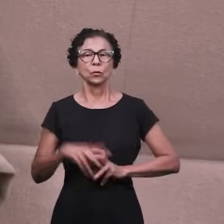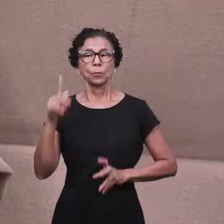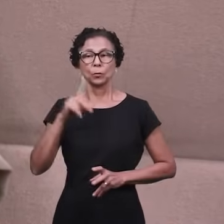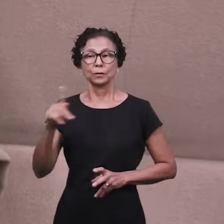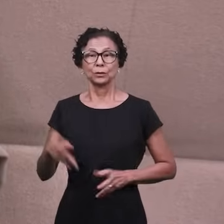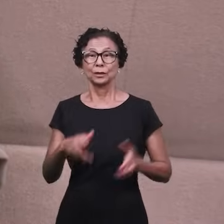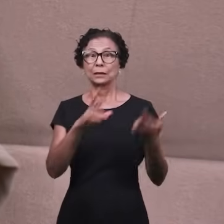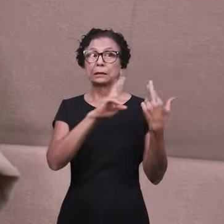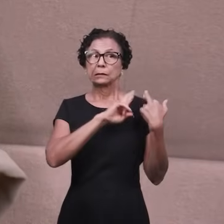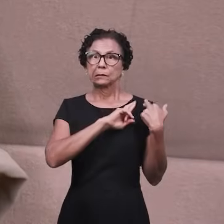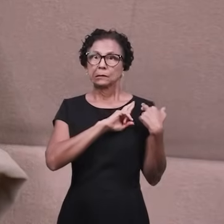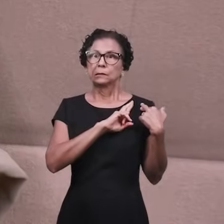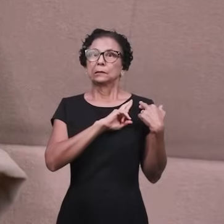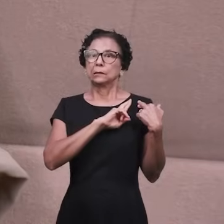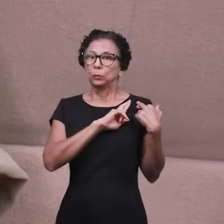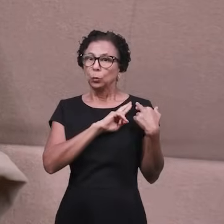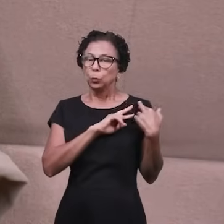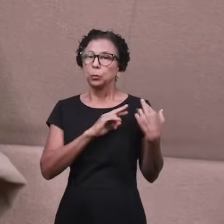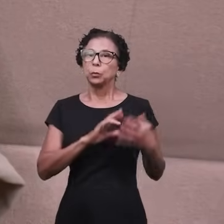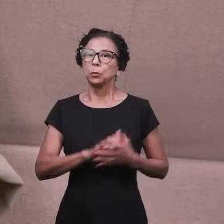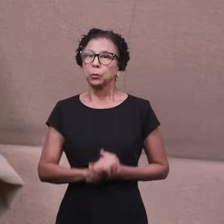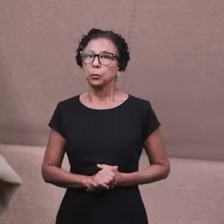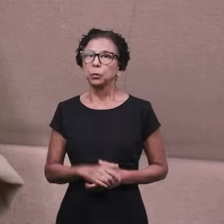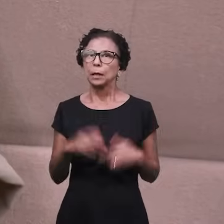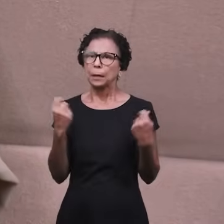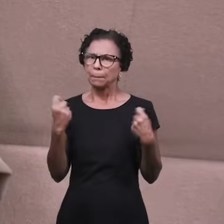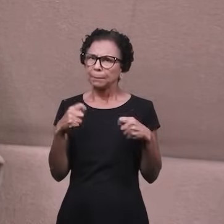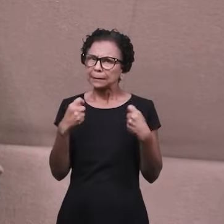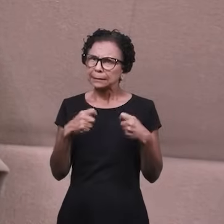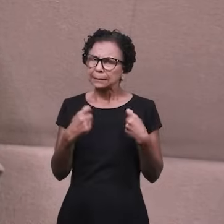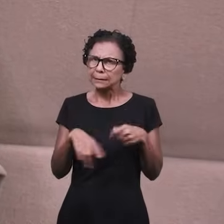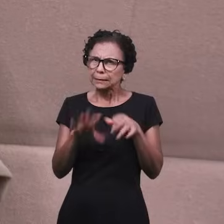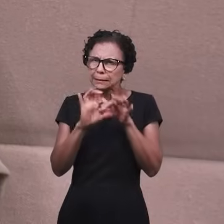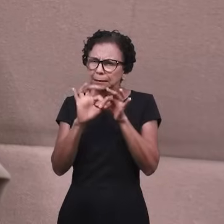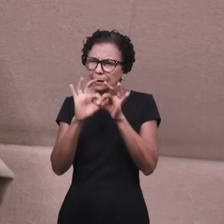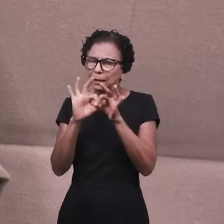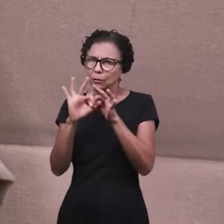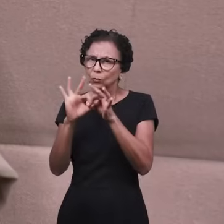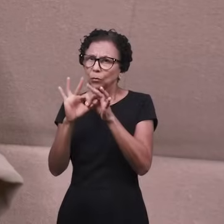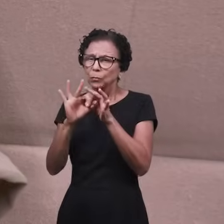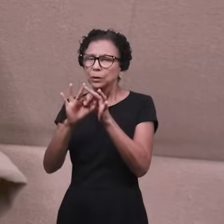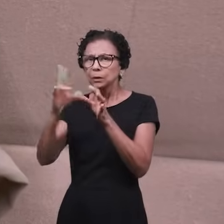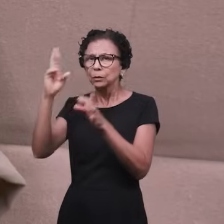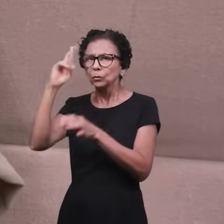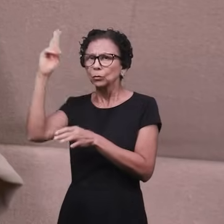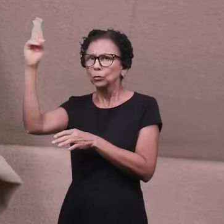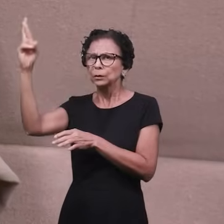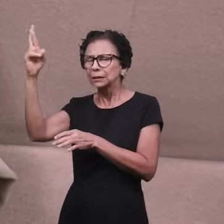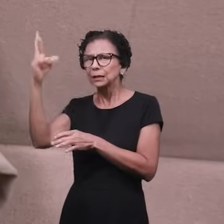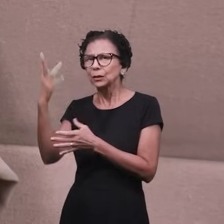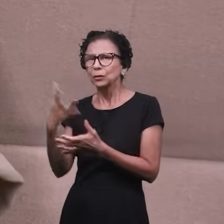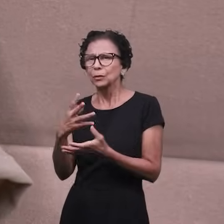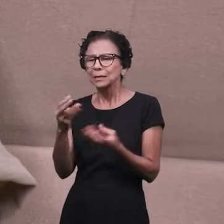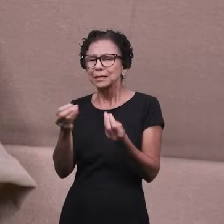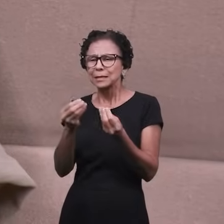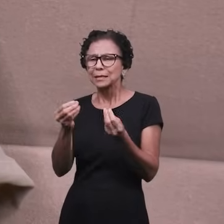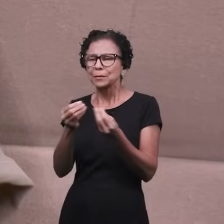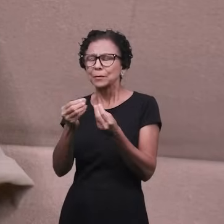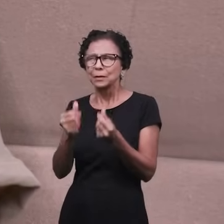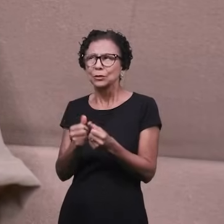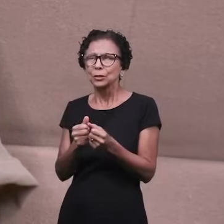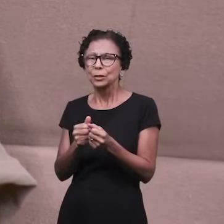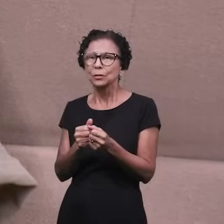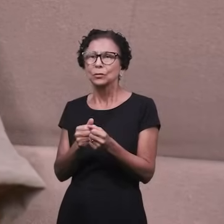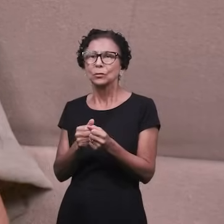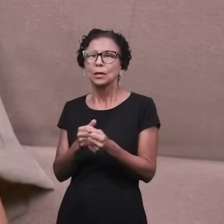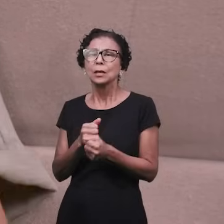da professora é enorme. A professora precisa estar conectada ali com o Senhor. O que o Senhor quer, qual a forma que o Senhor vai usar a